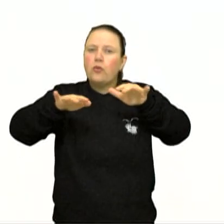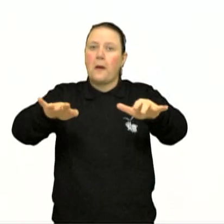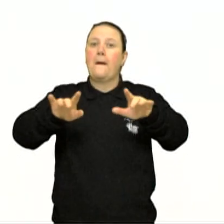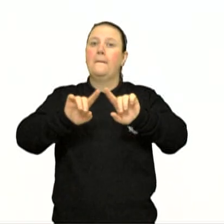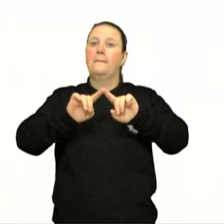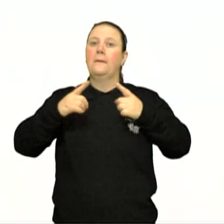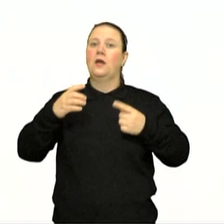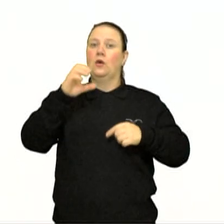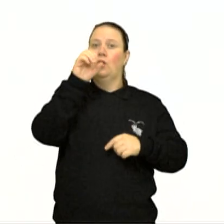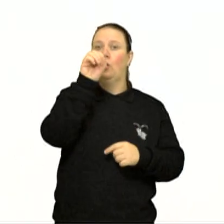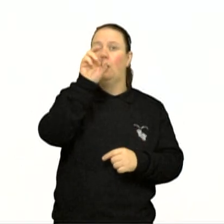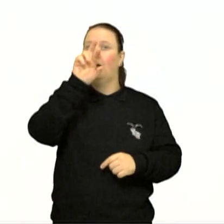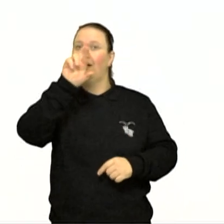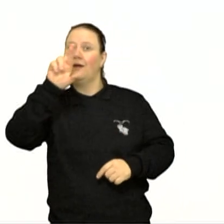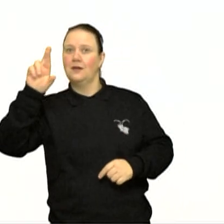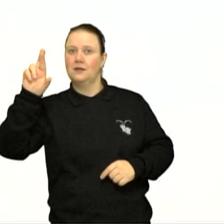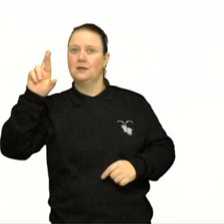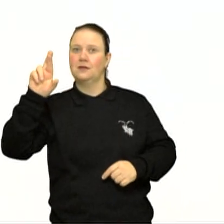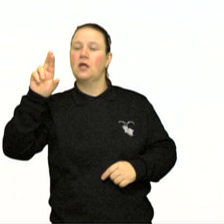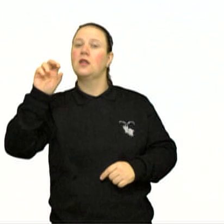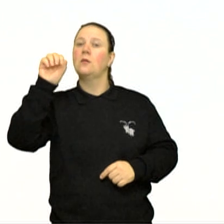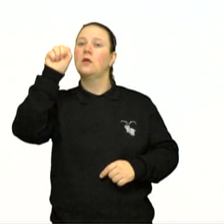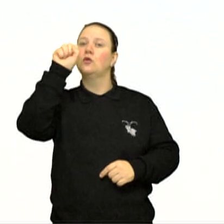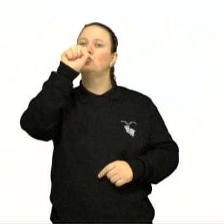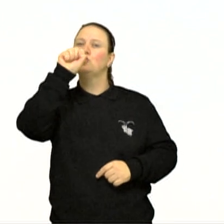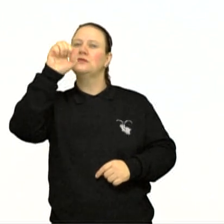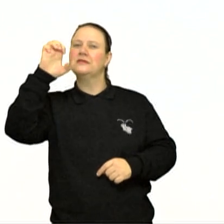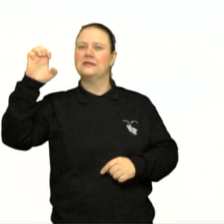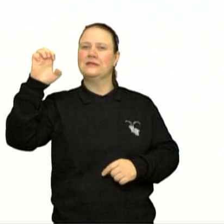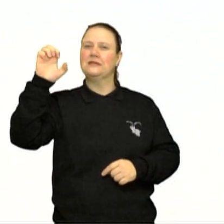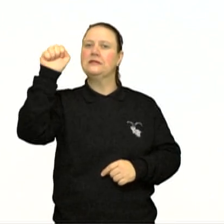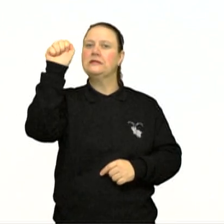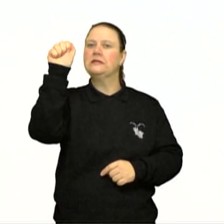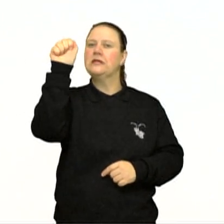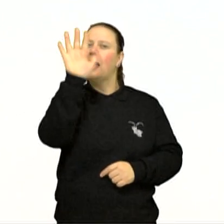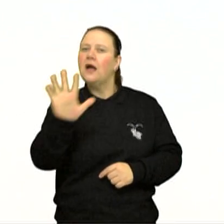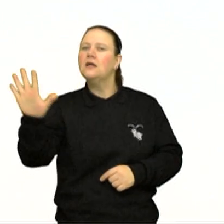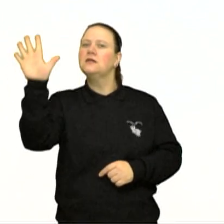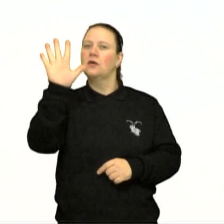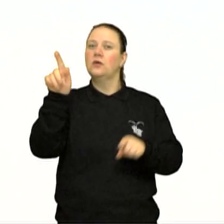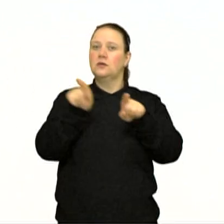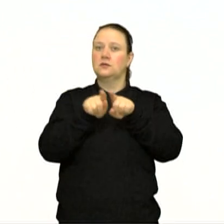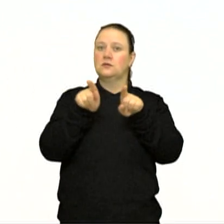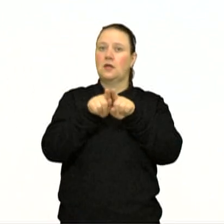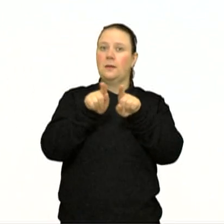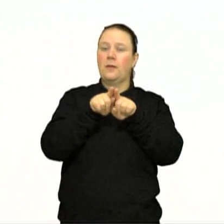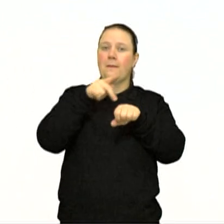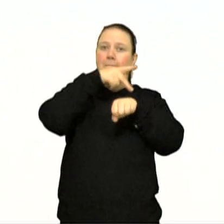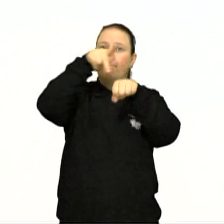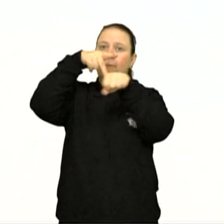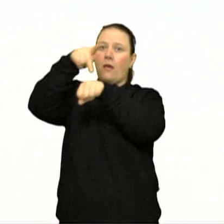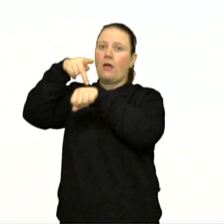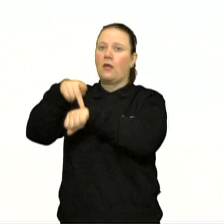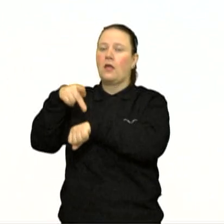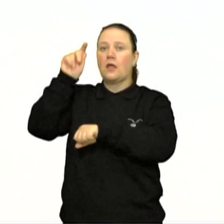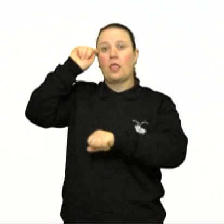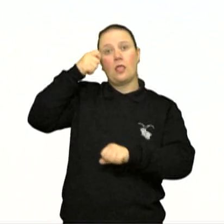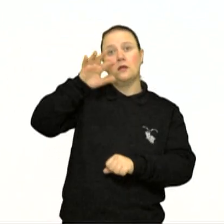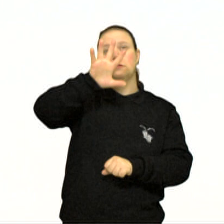no Oriente Médio, Sudeste Asiático e principalmente também em países da África subsaariana, né?